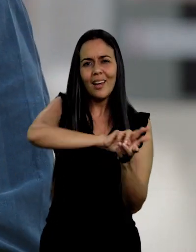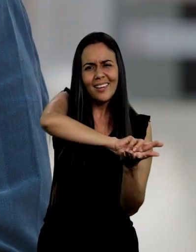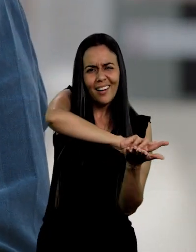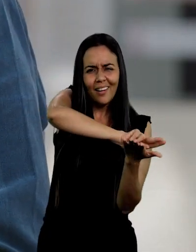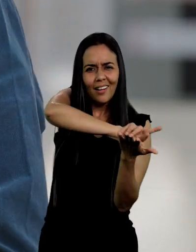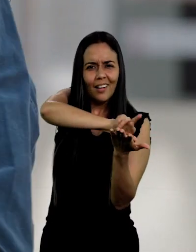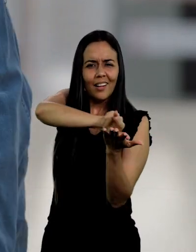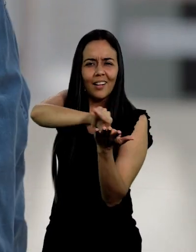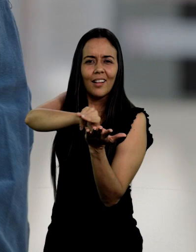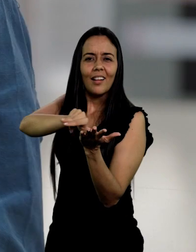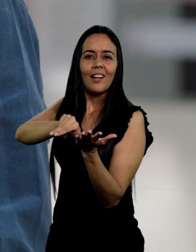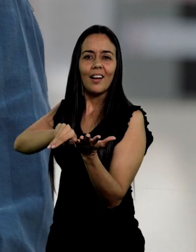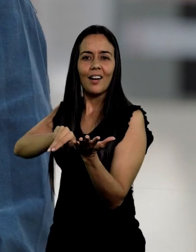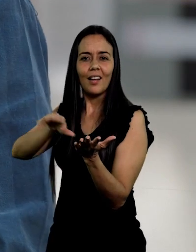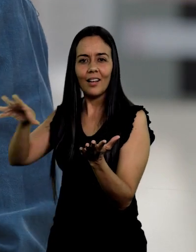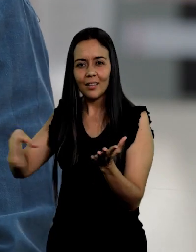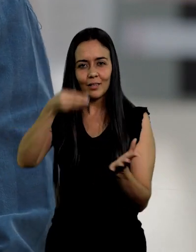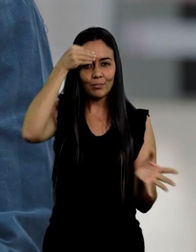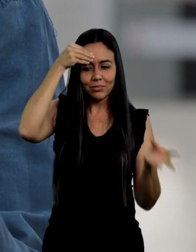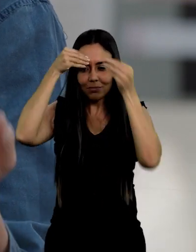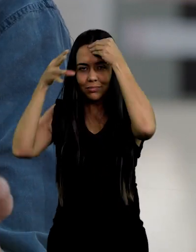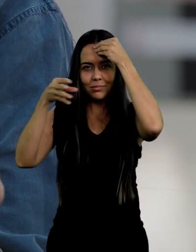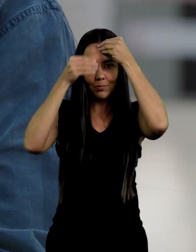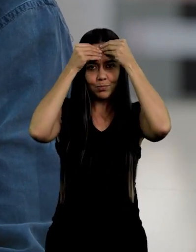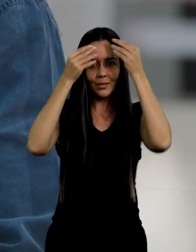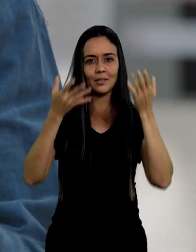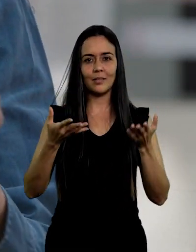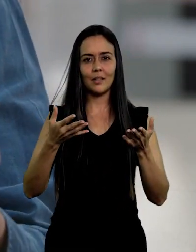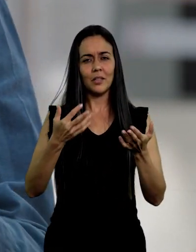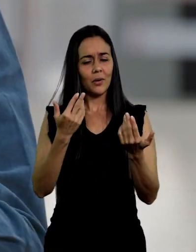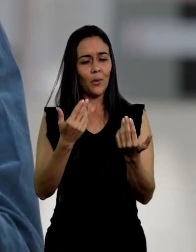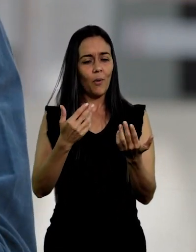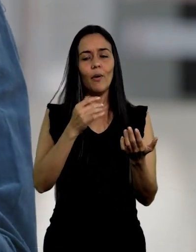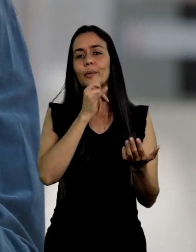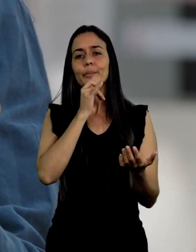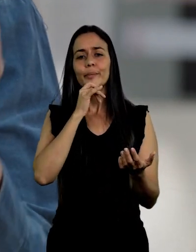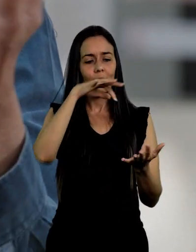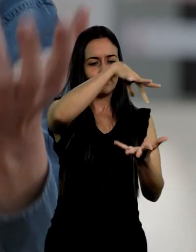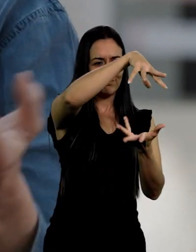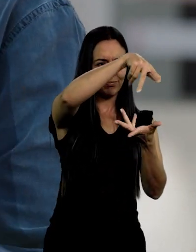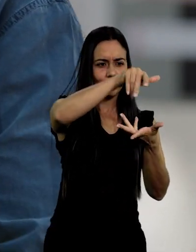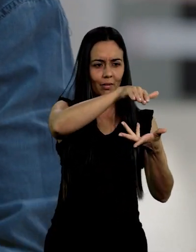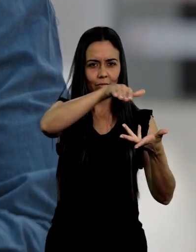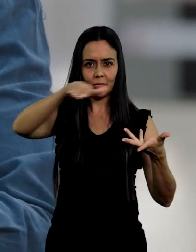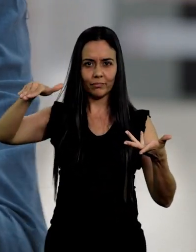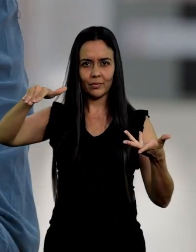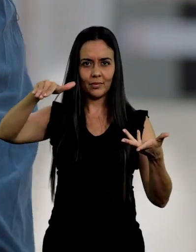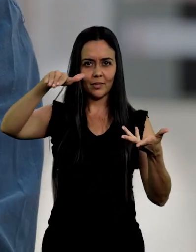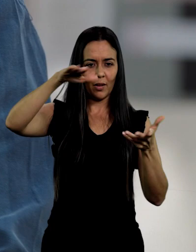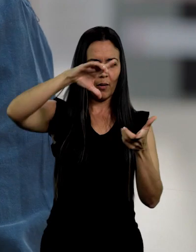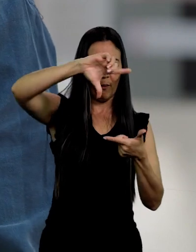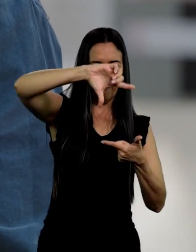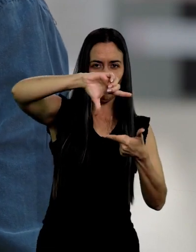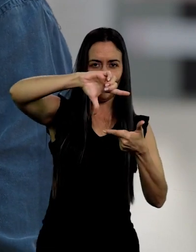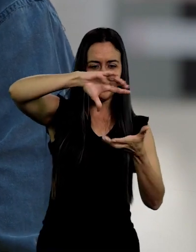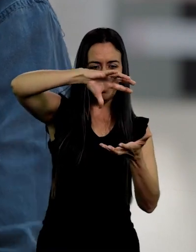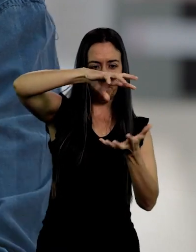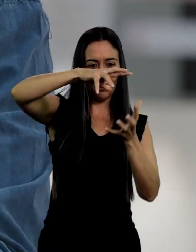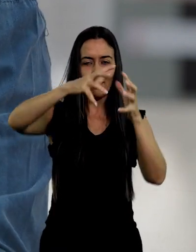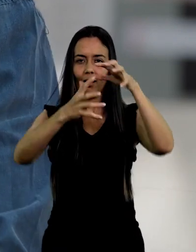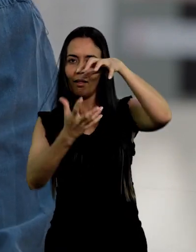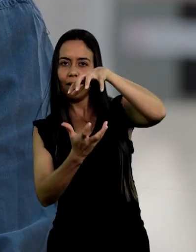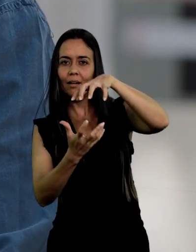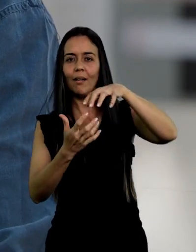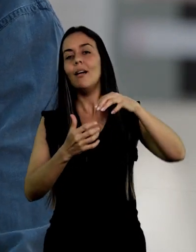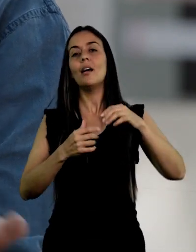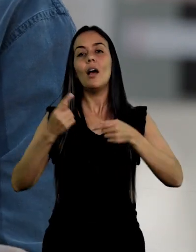vantagem adaptativa para o ser humano, né? A Terra não é redonda, não é plana, ela é redonda e não veio de Deus, é um processo evolutivo do Darwin,